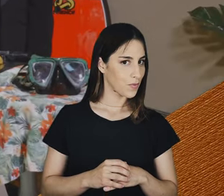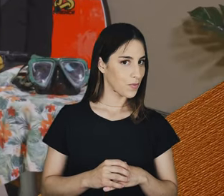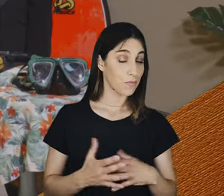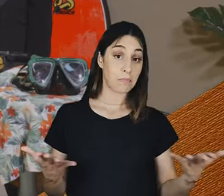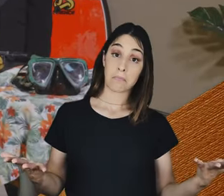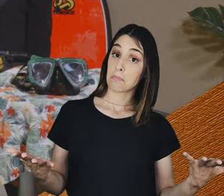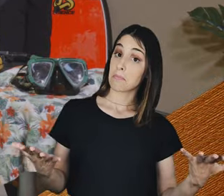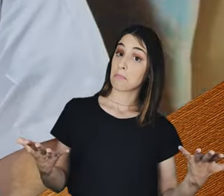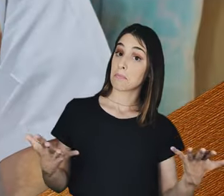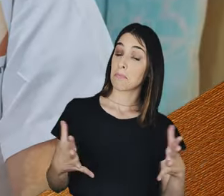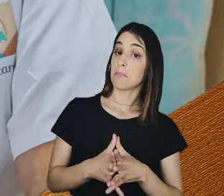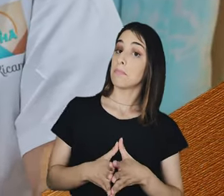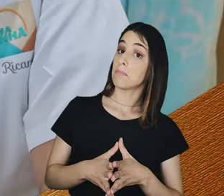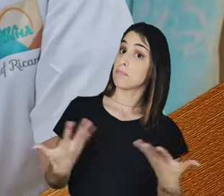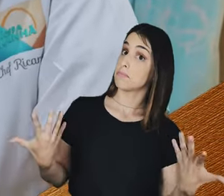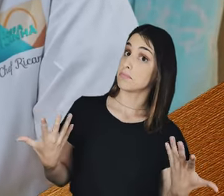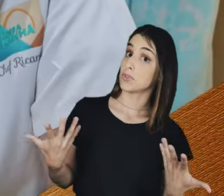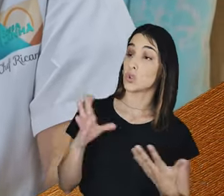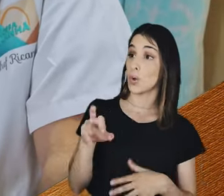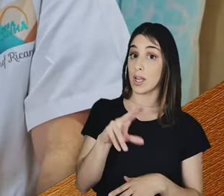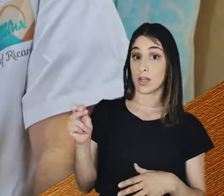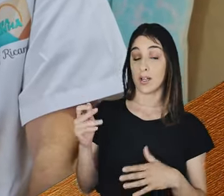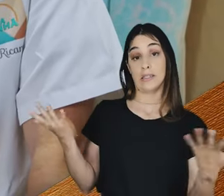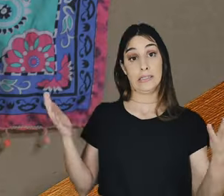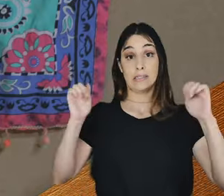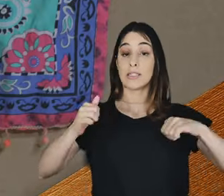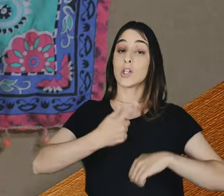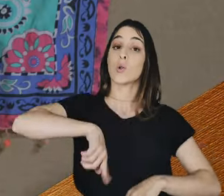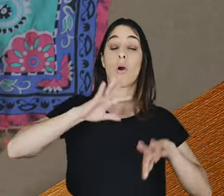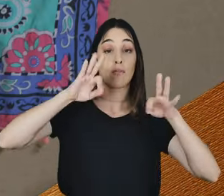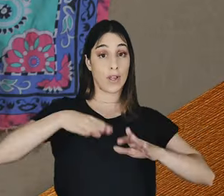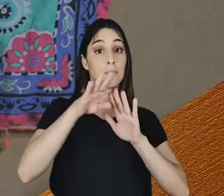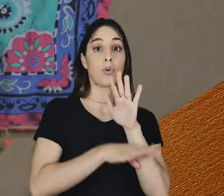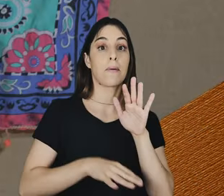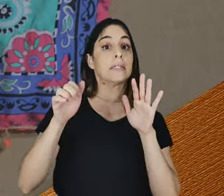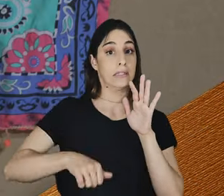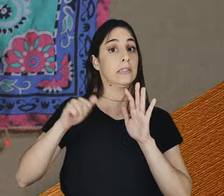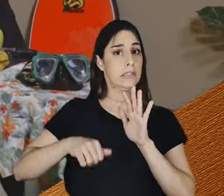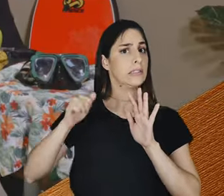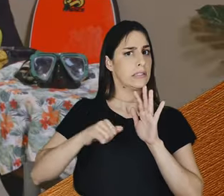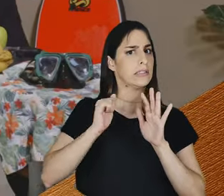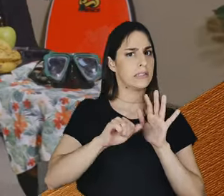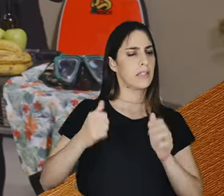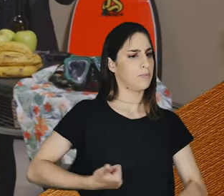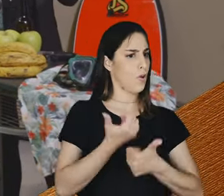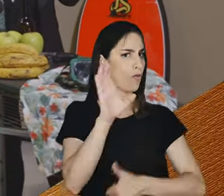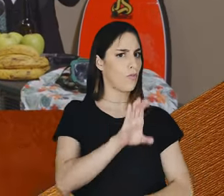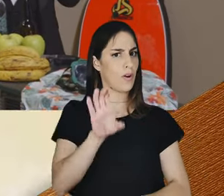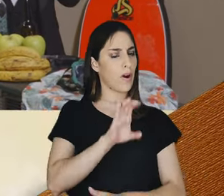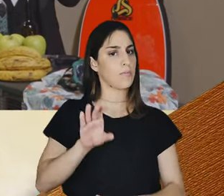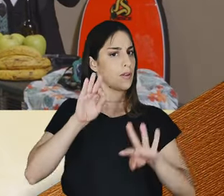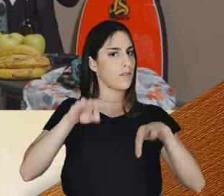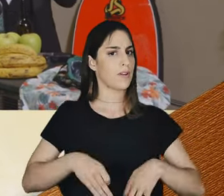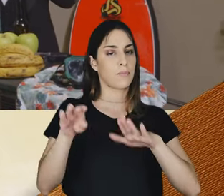Bem, não há... Joana, sim, terminamos o programa, terminamos, sim senhora. Que melhor maneira para terminar este